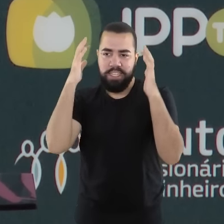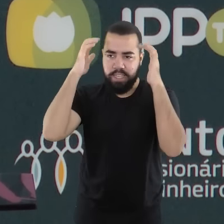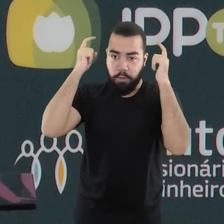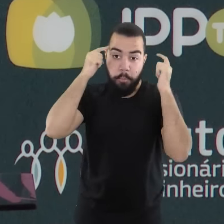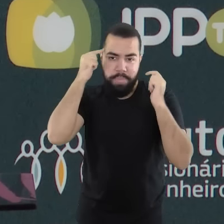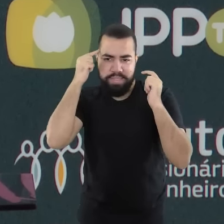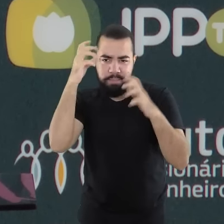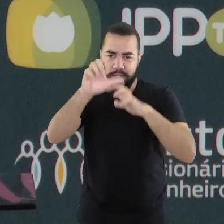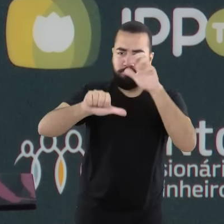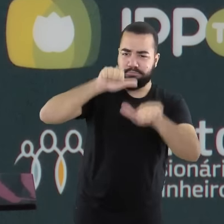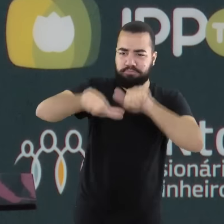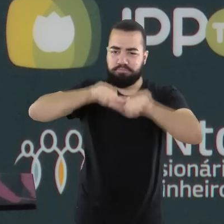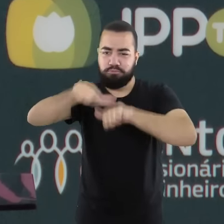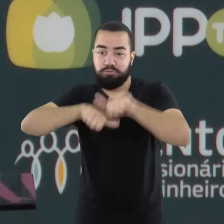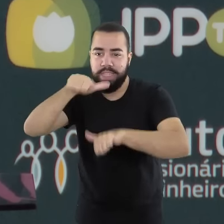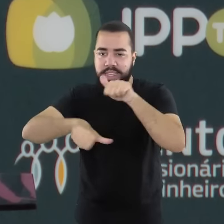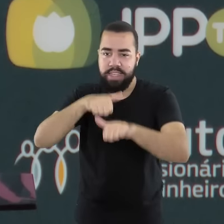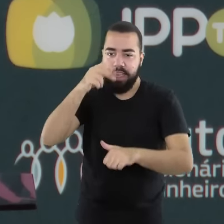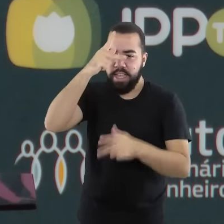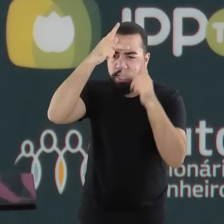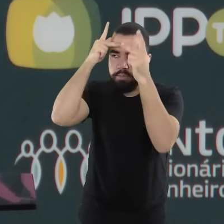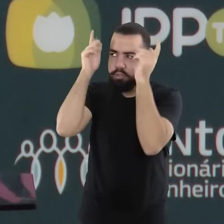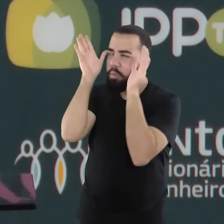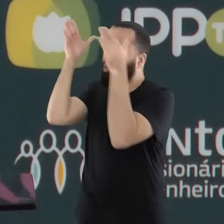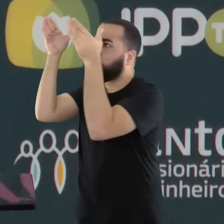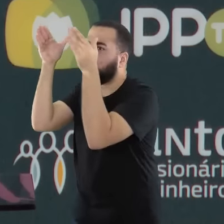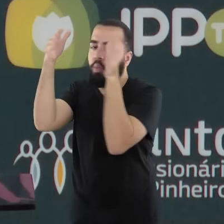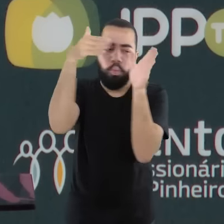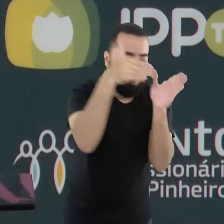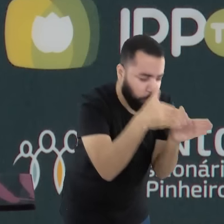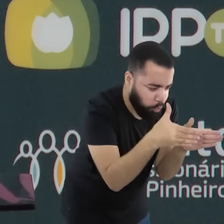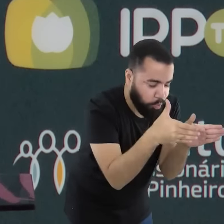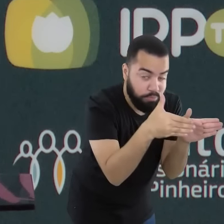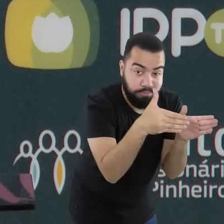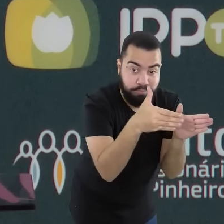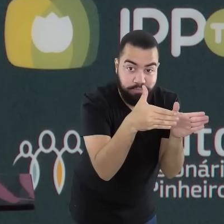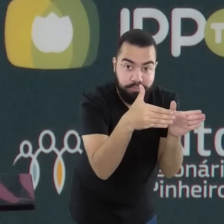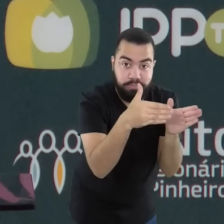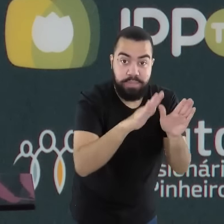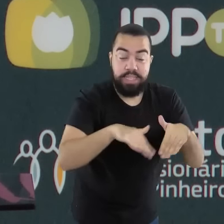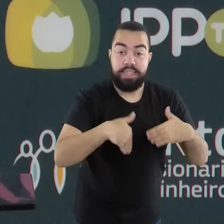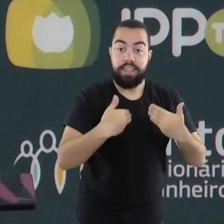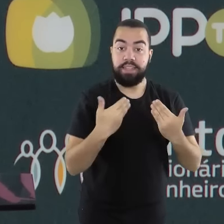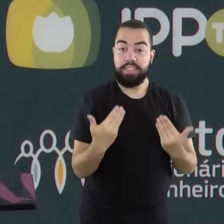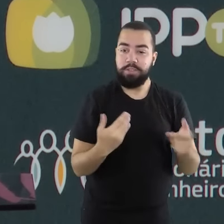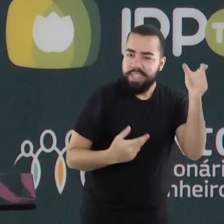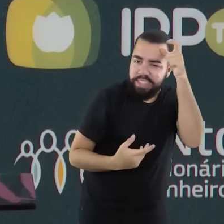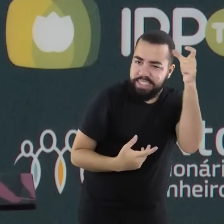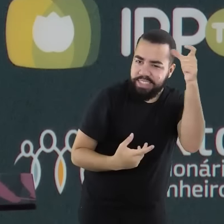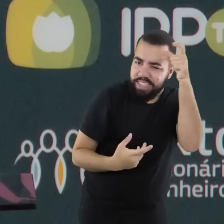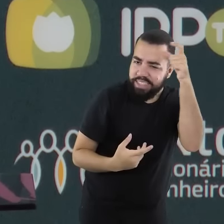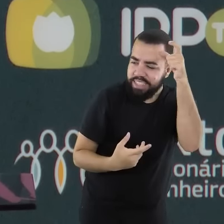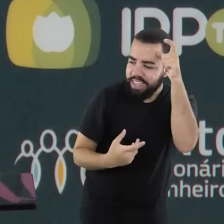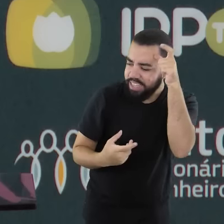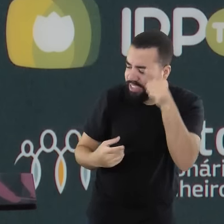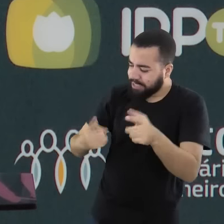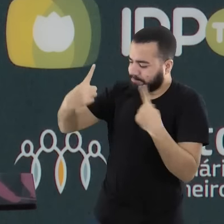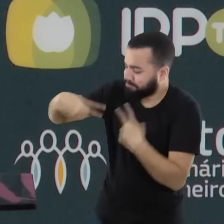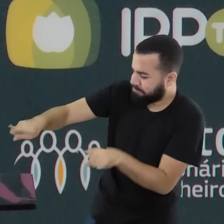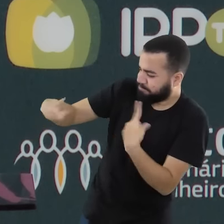julgar, bem como é o principal instrumento com o qual Satanás assalta os